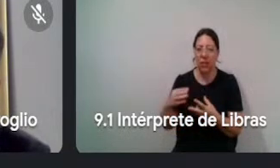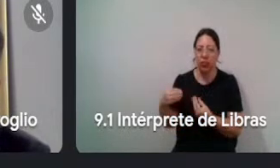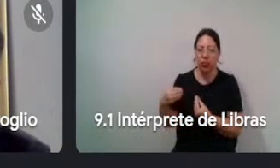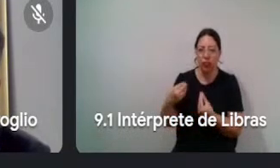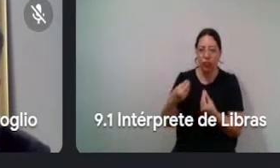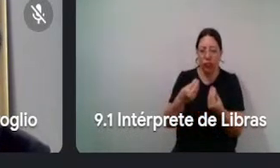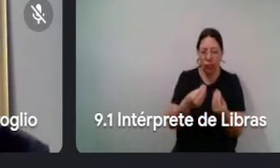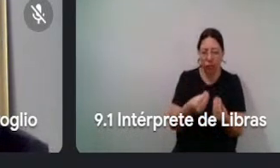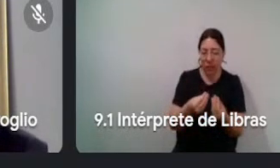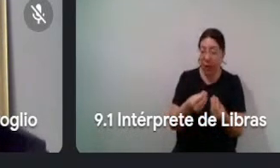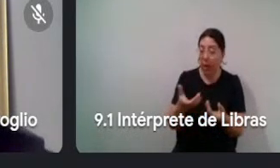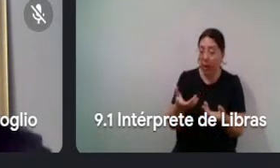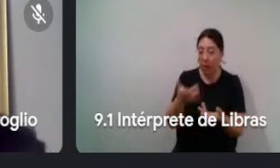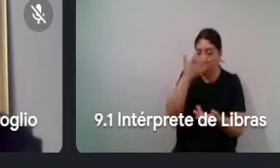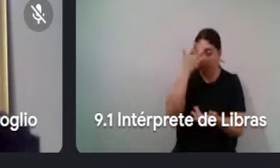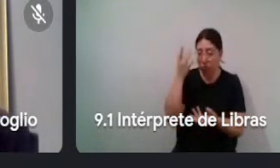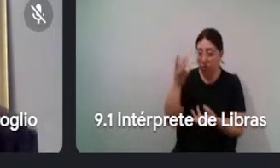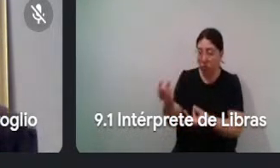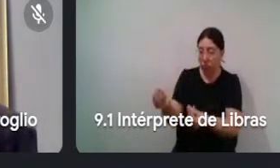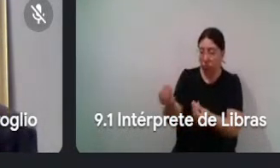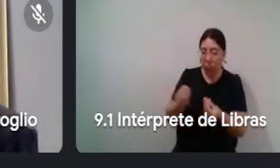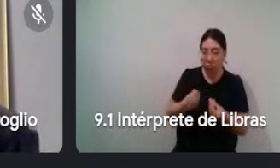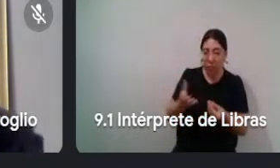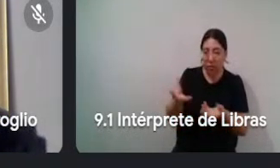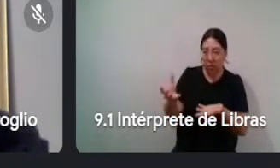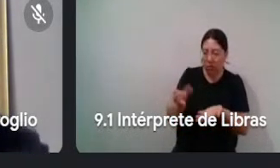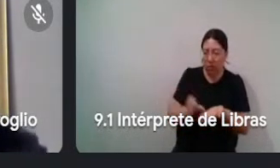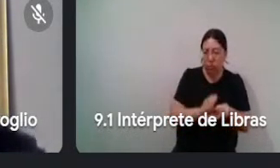forma irregular.